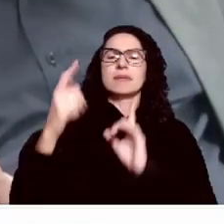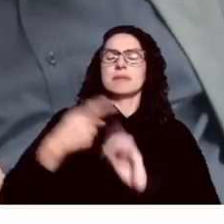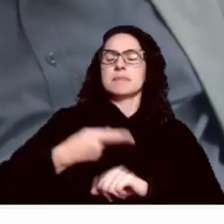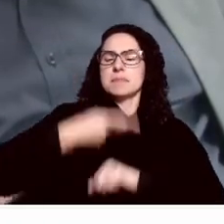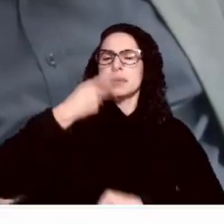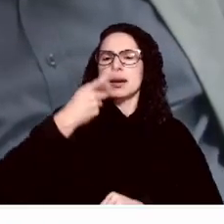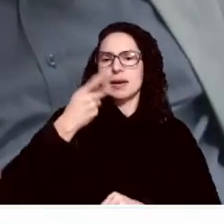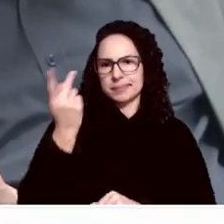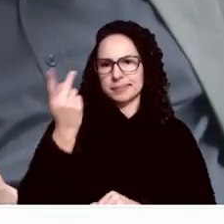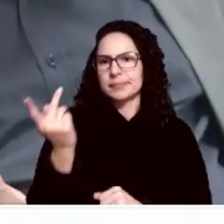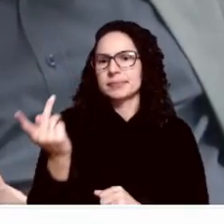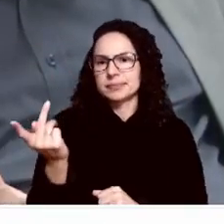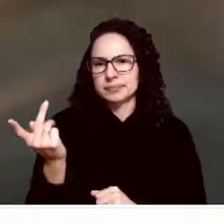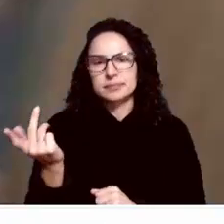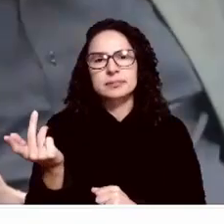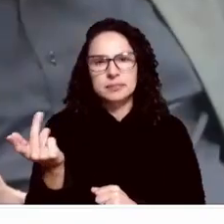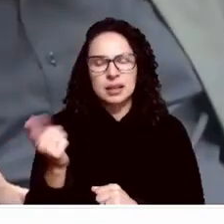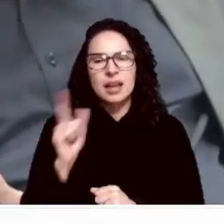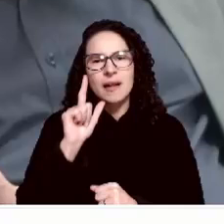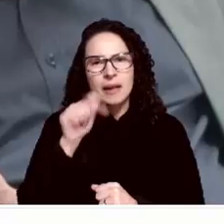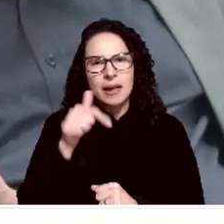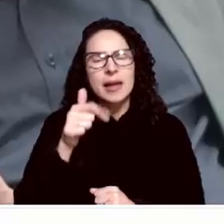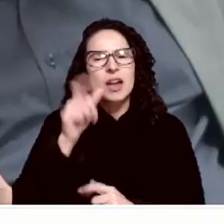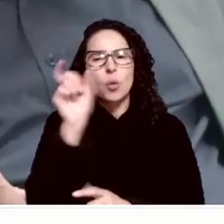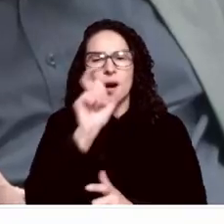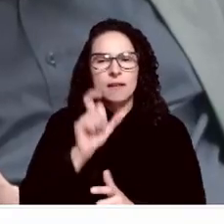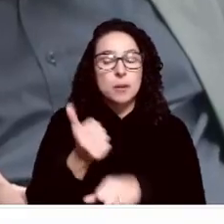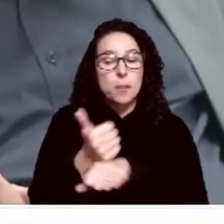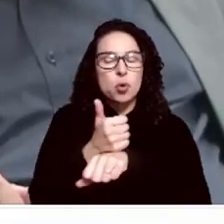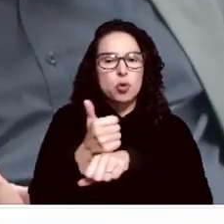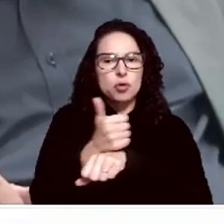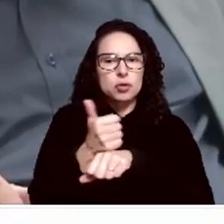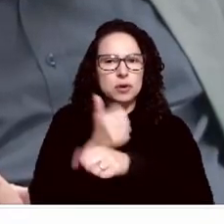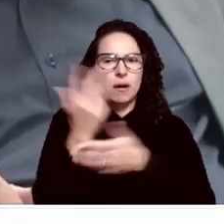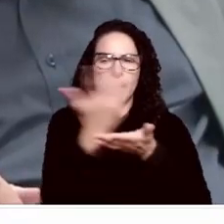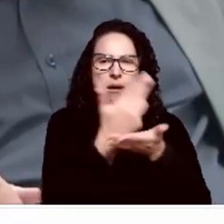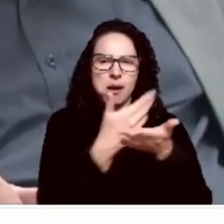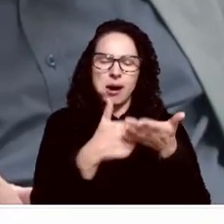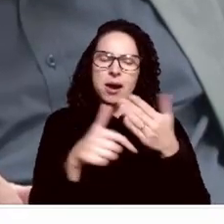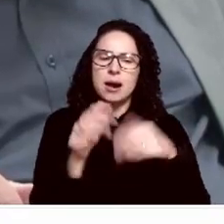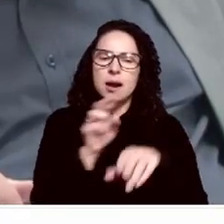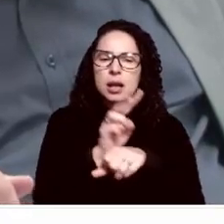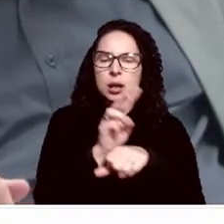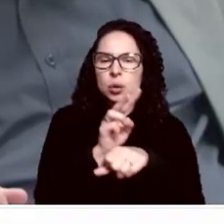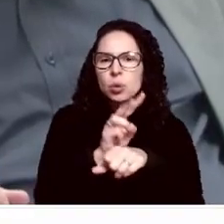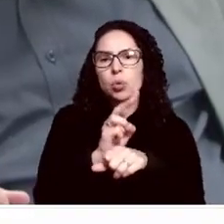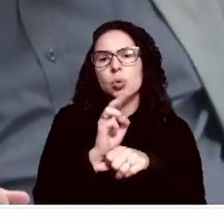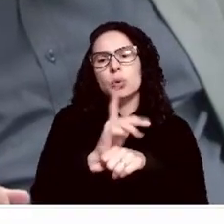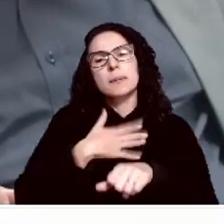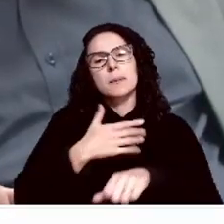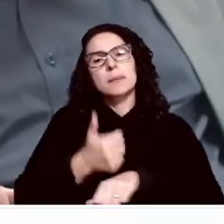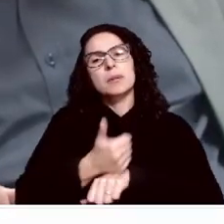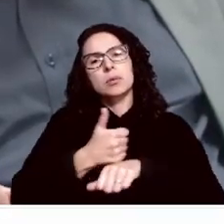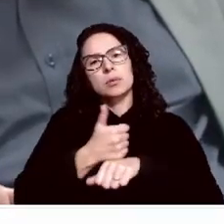deles. E o verdadeiro grafiteiro profissional, ele preserva e cuida do seu profissionalismo. Esse